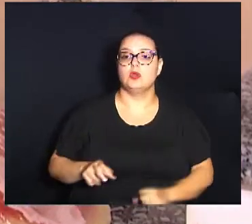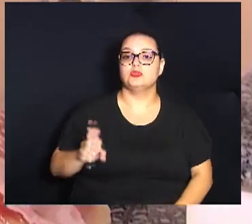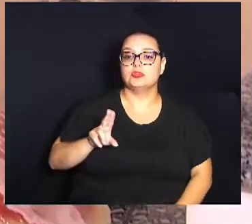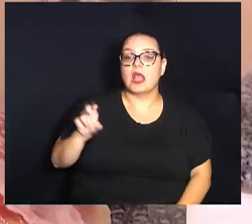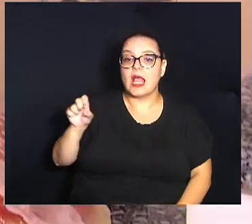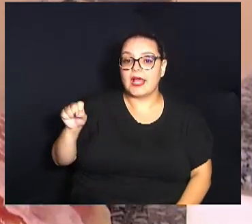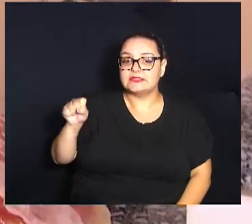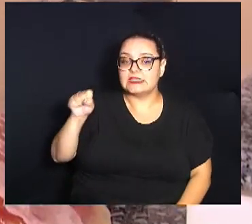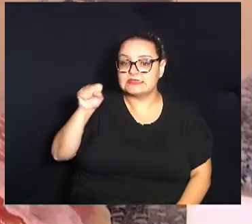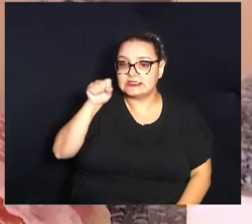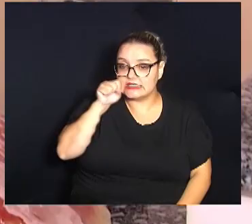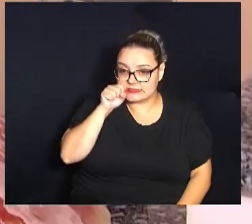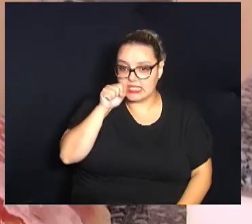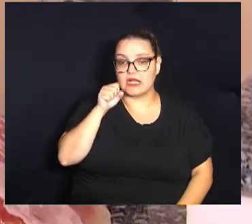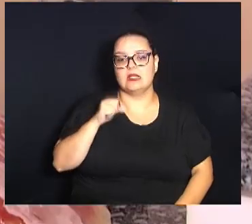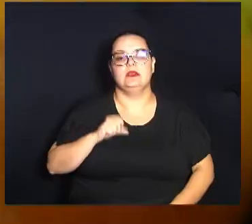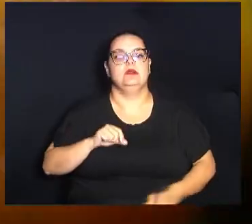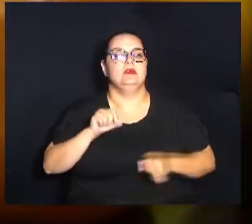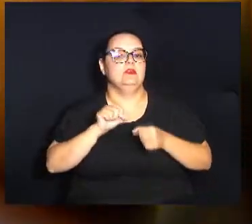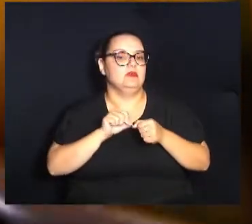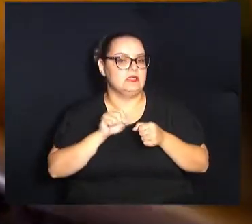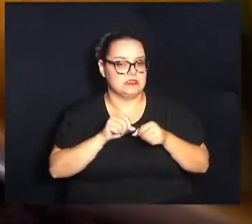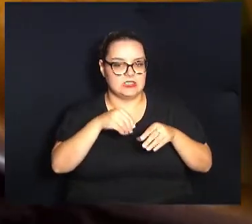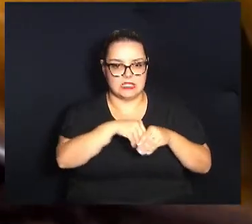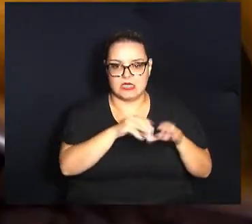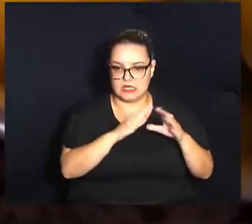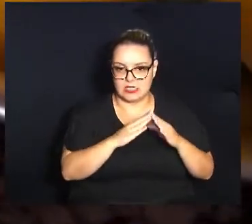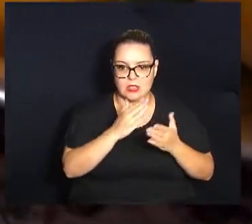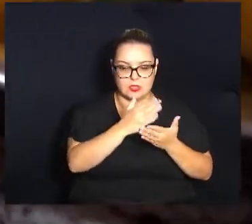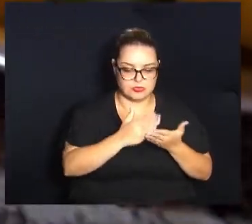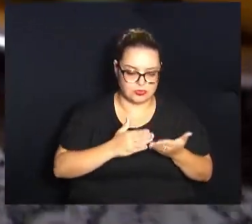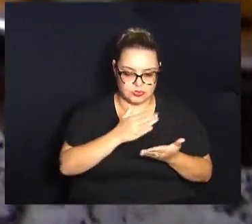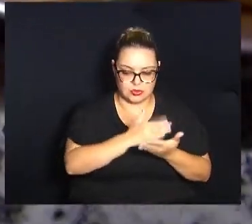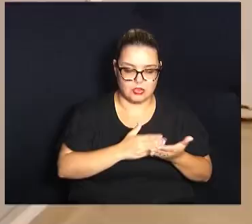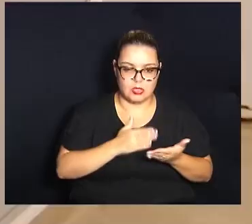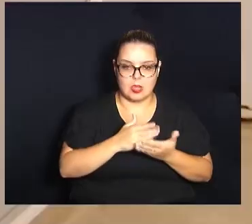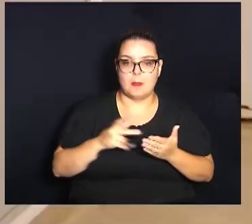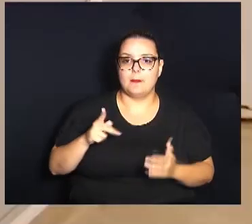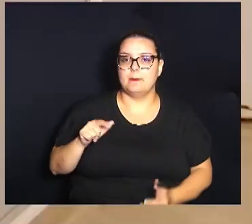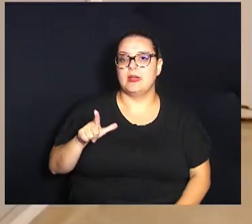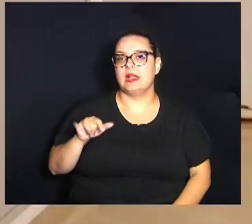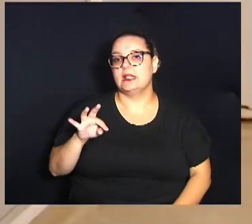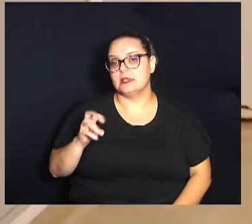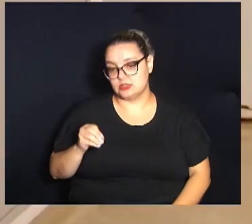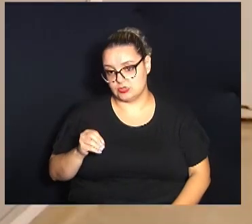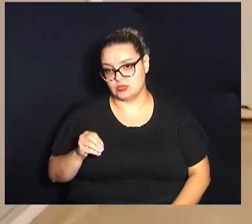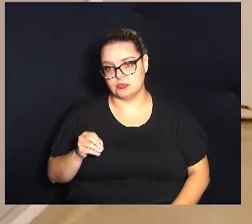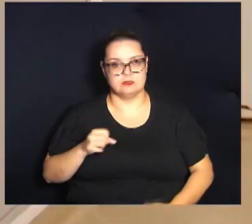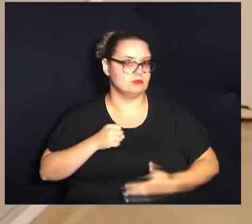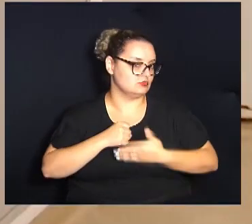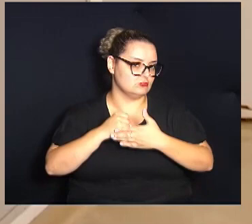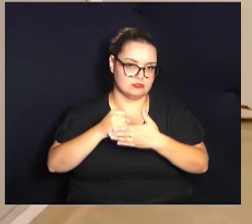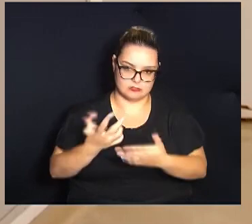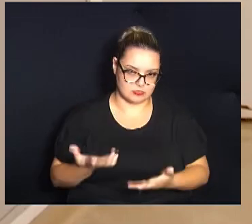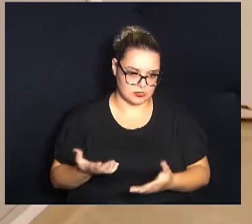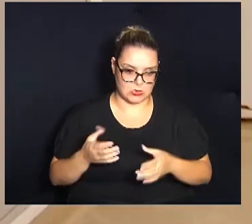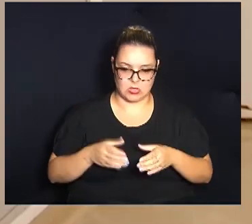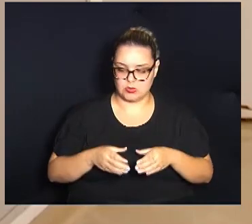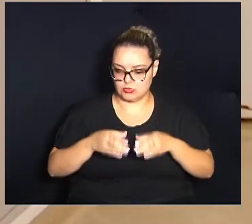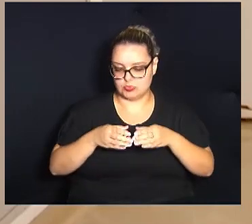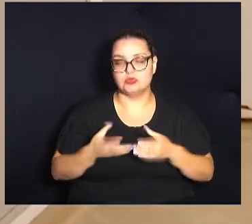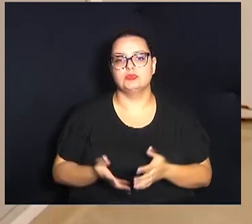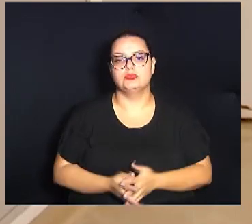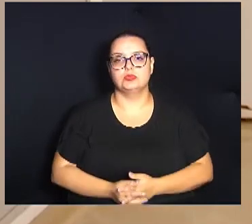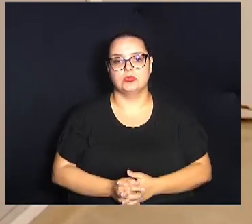Dá para fazer em casa e levar para o trabalho. Corta a cenoura em palitos e você leva num potinho